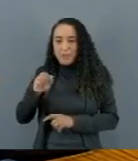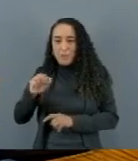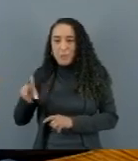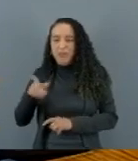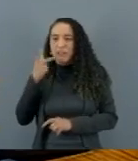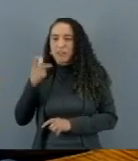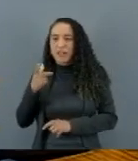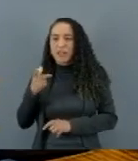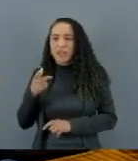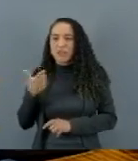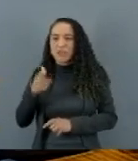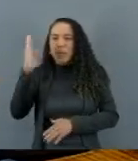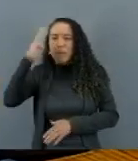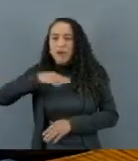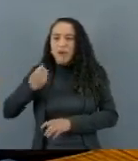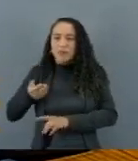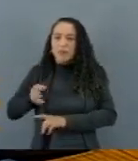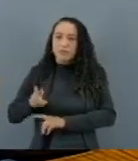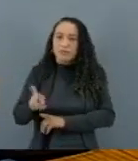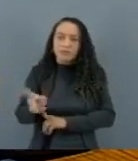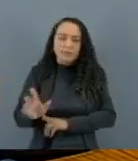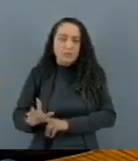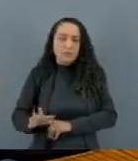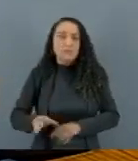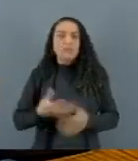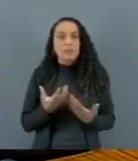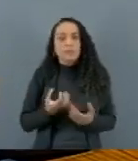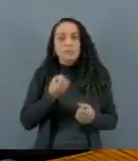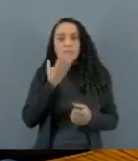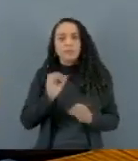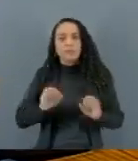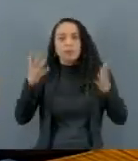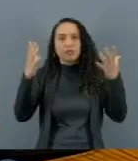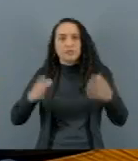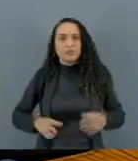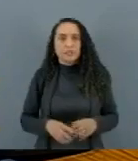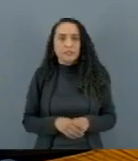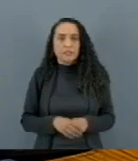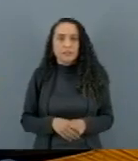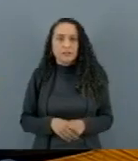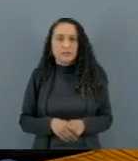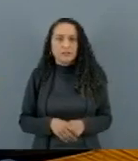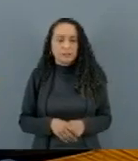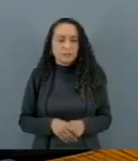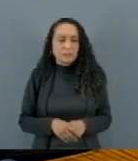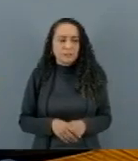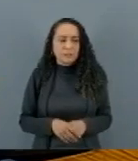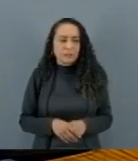evento. Meio-dia vou sair para fazer um debatezinho ali com meu amigo Randolfo Rodrigues,